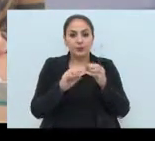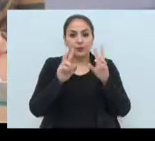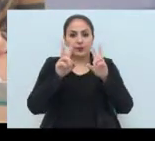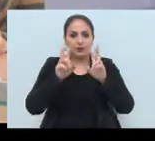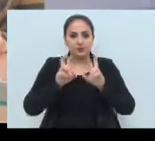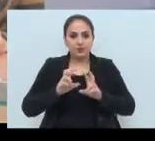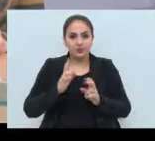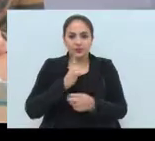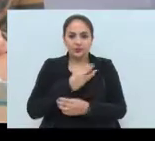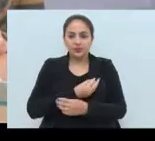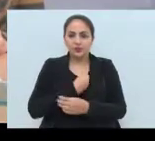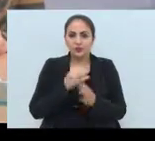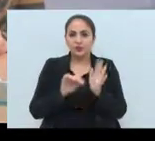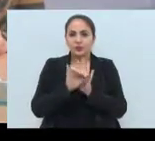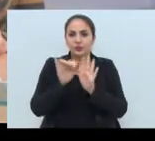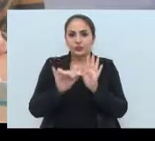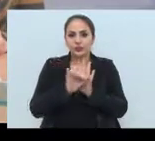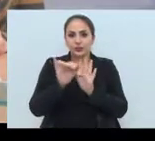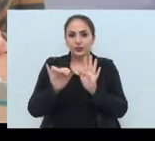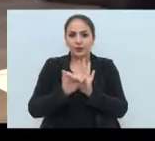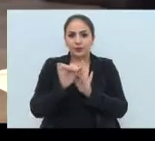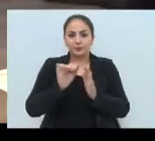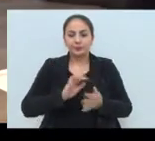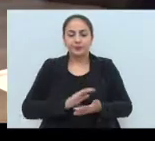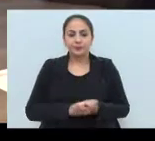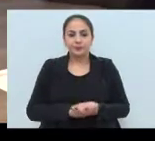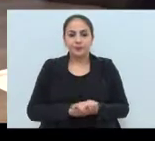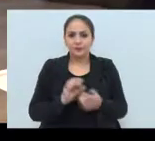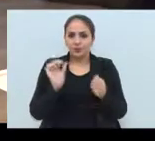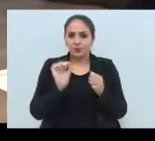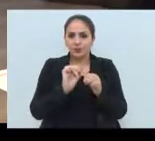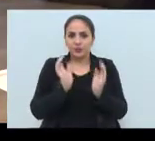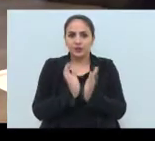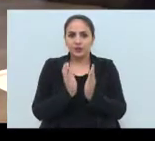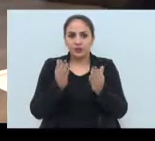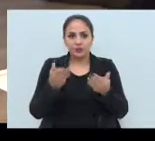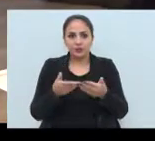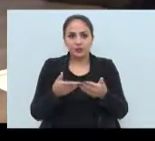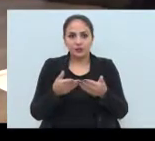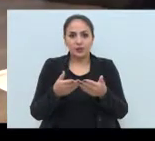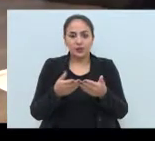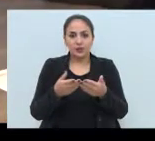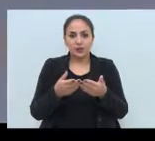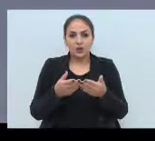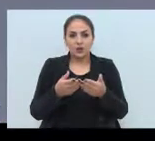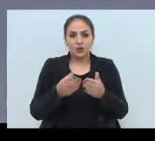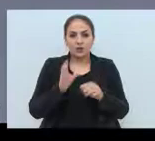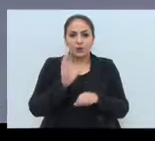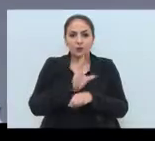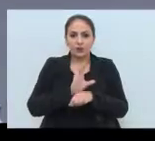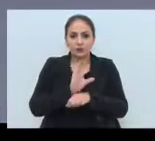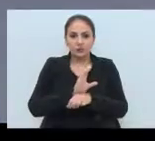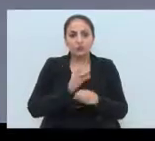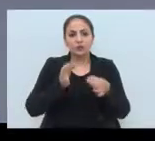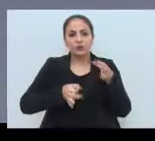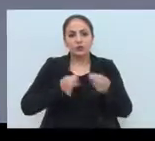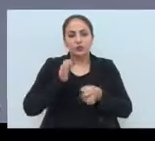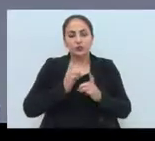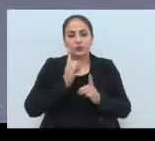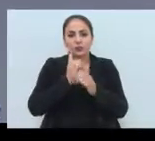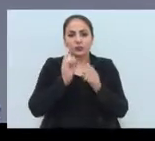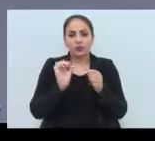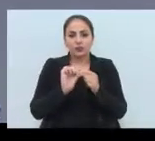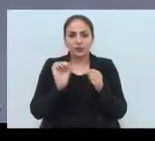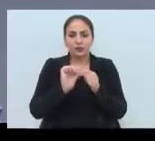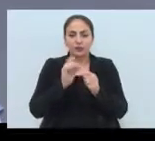que estarão no edital de licitação. Promovida pela Comissão de Constituição e Justiça, o encontro foi comandado pelo